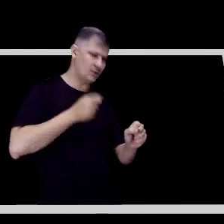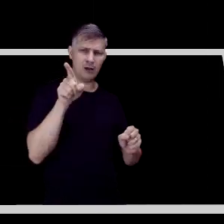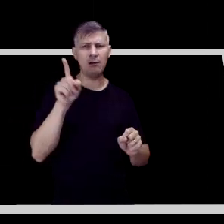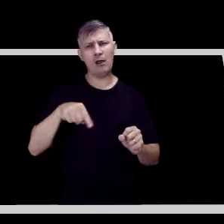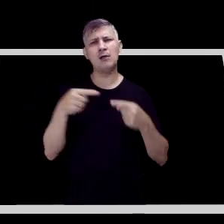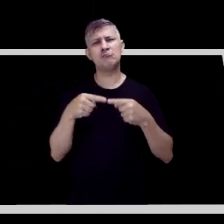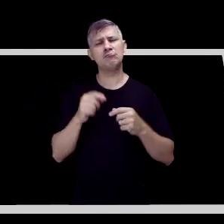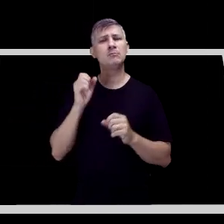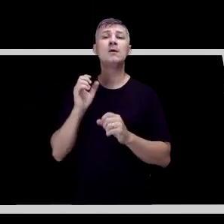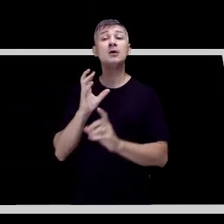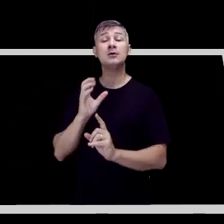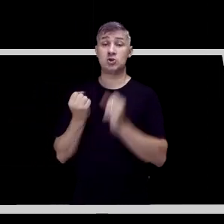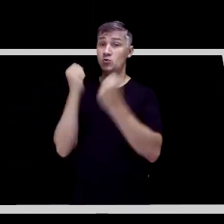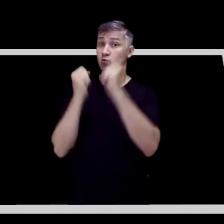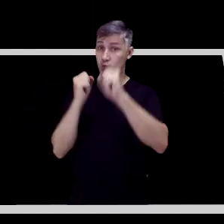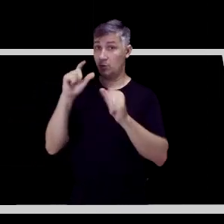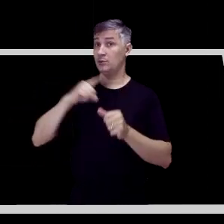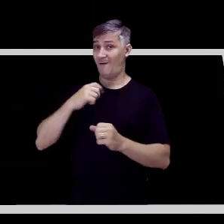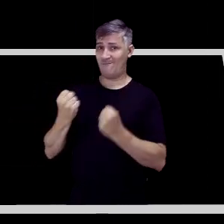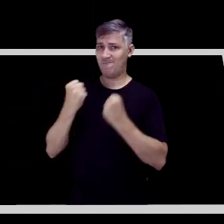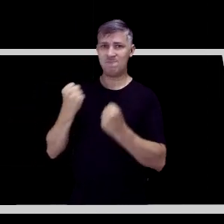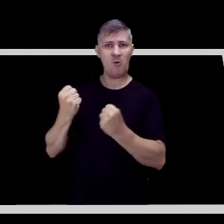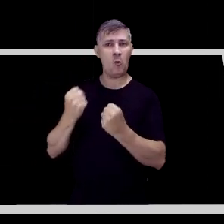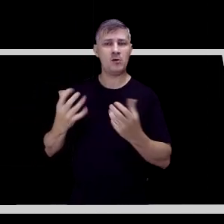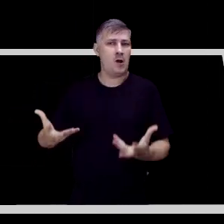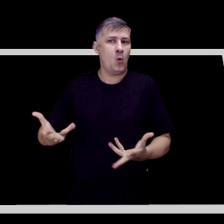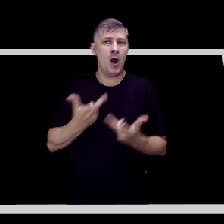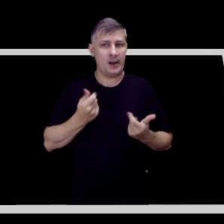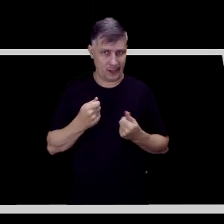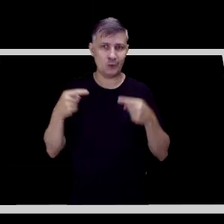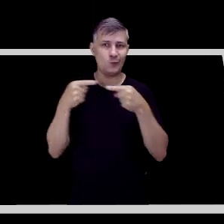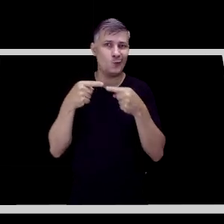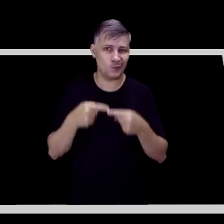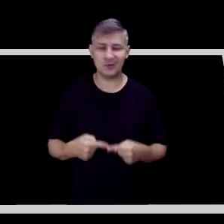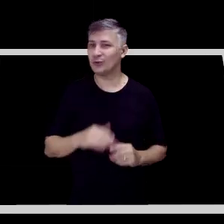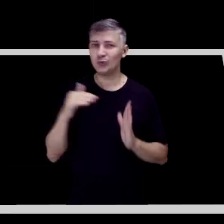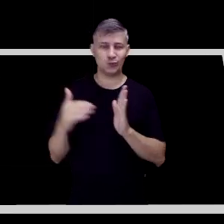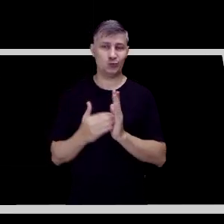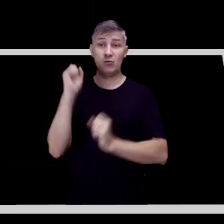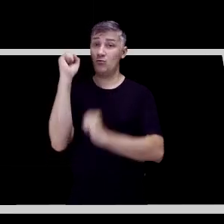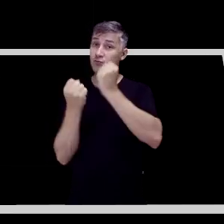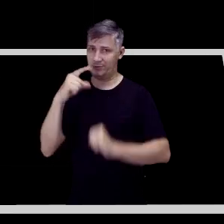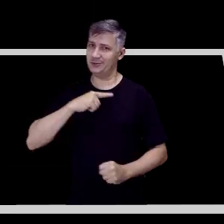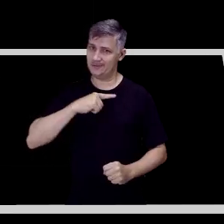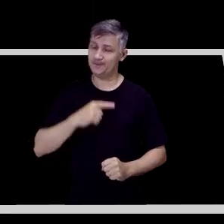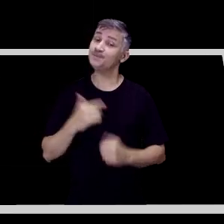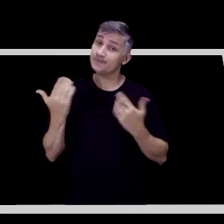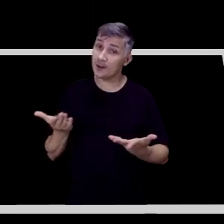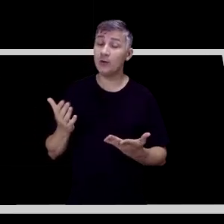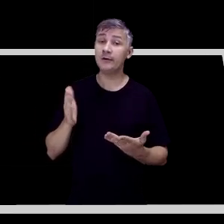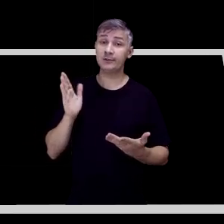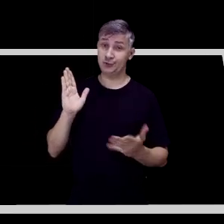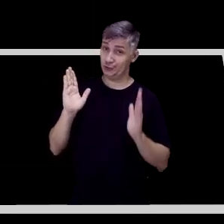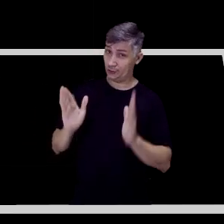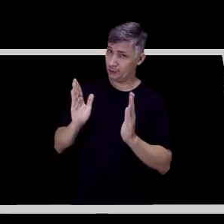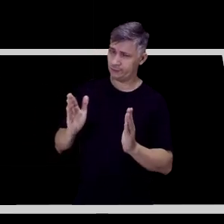uma maneira industrializada mesmo, e que carrega com isso toda a eficiência que a indústria tem, né?